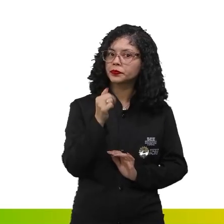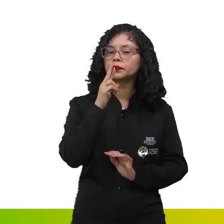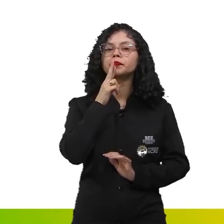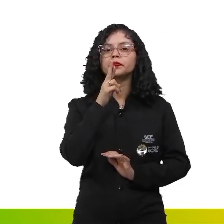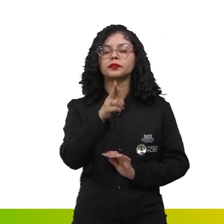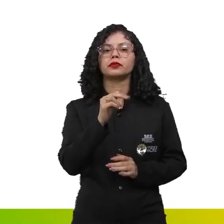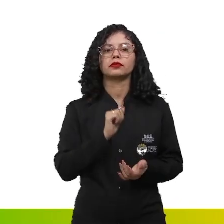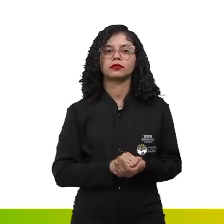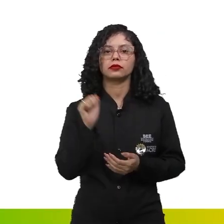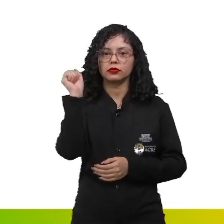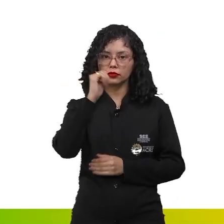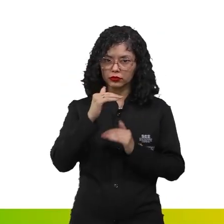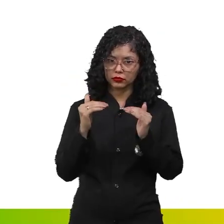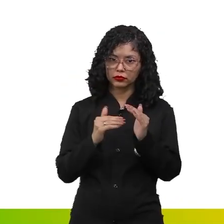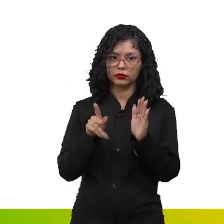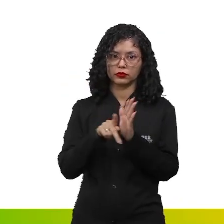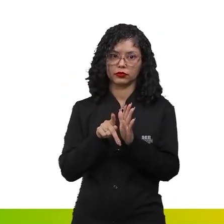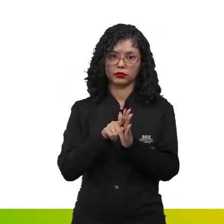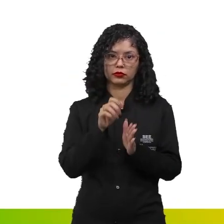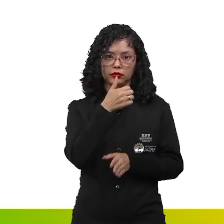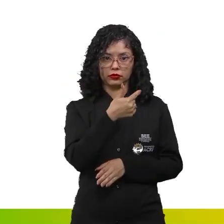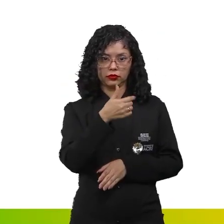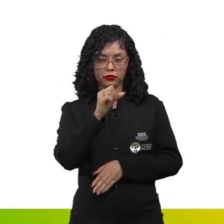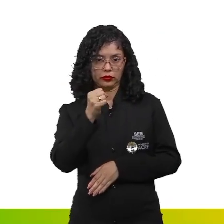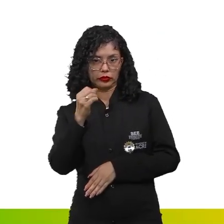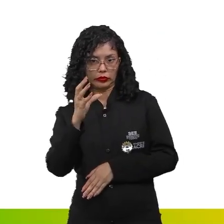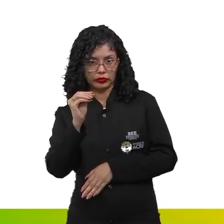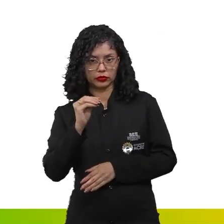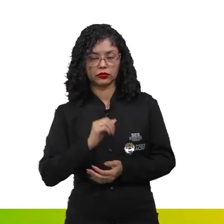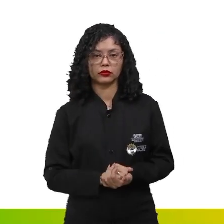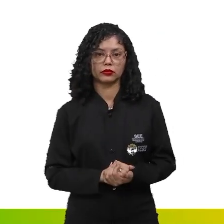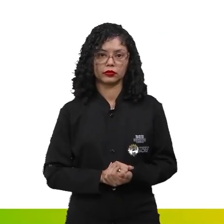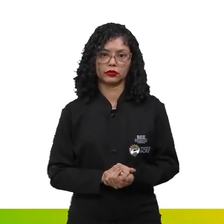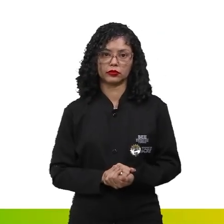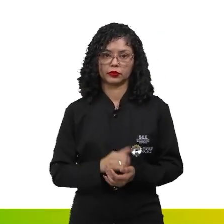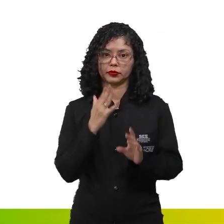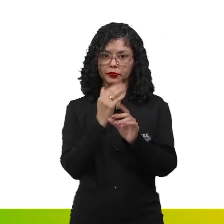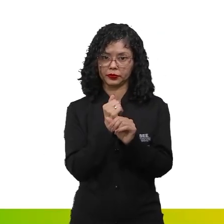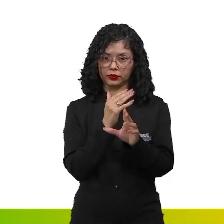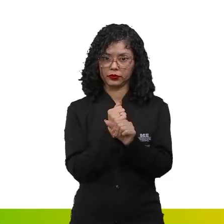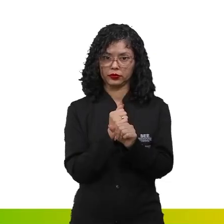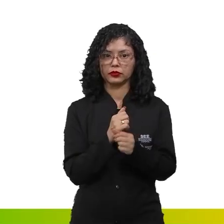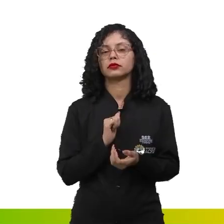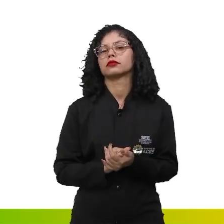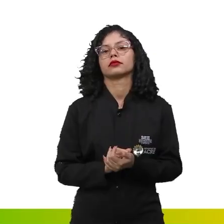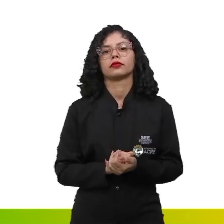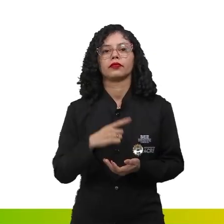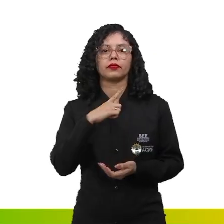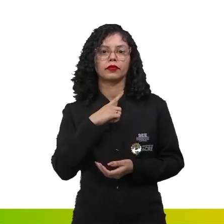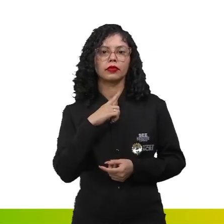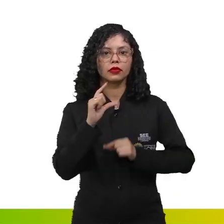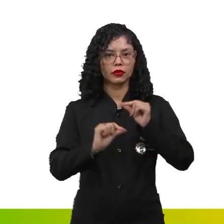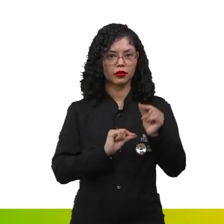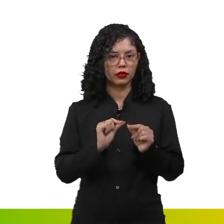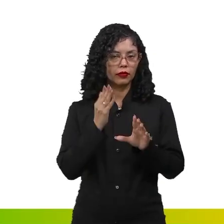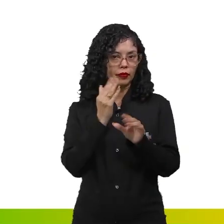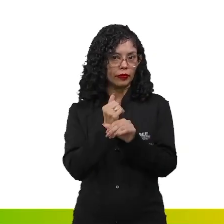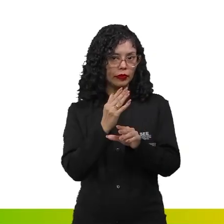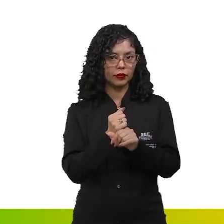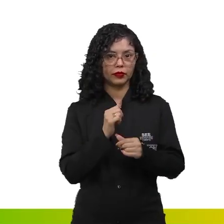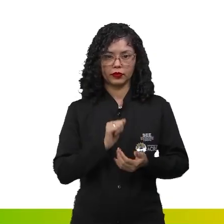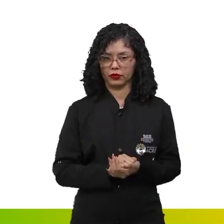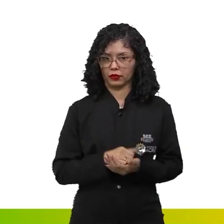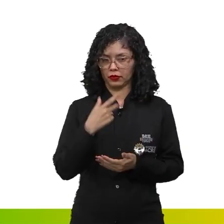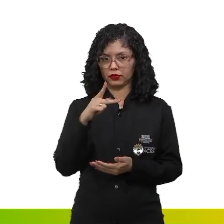premiação total, 288 mil. Então, já posso somar. Aqui vai ser o somatório também